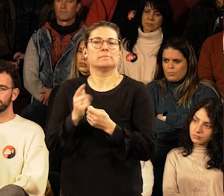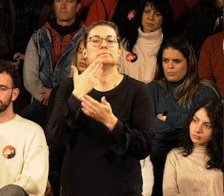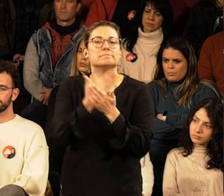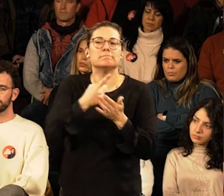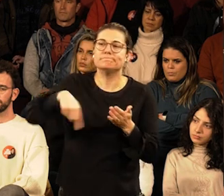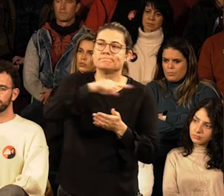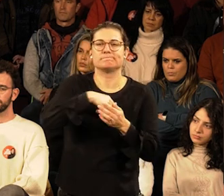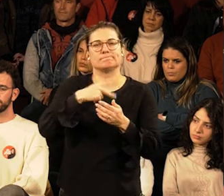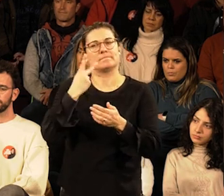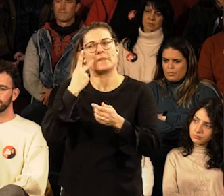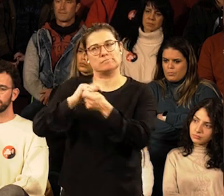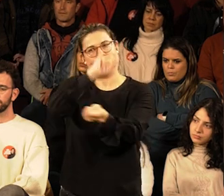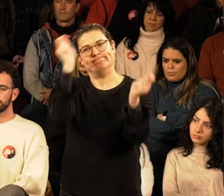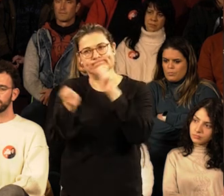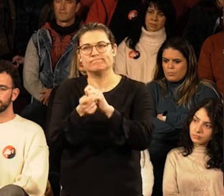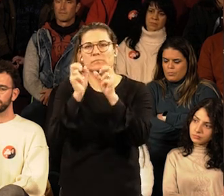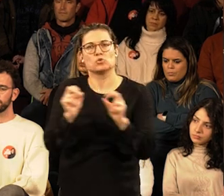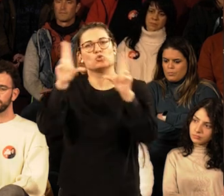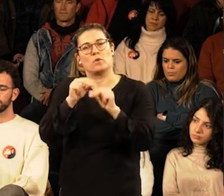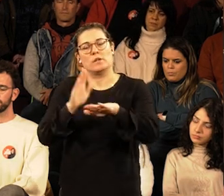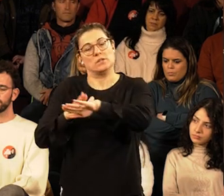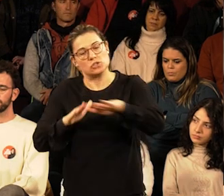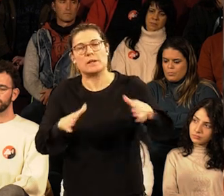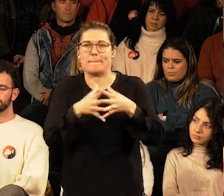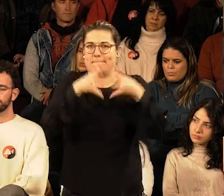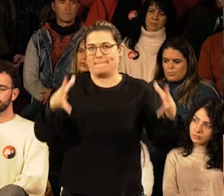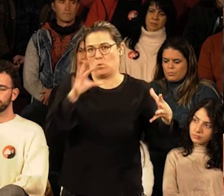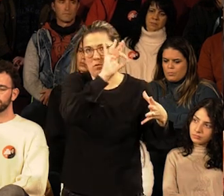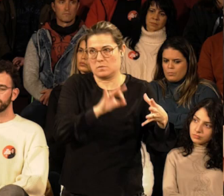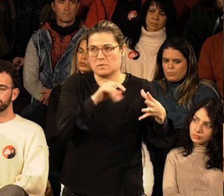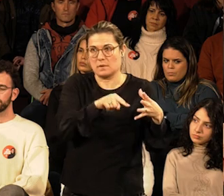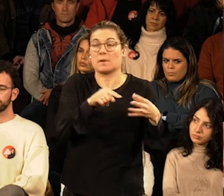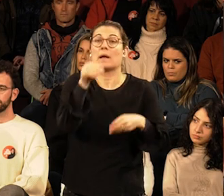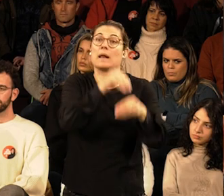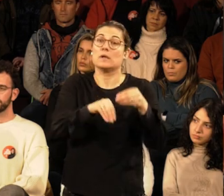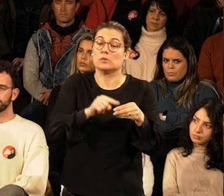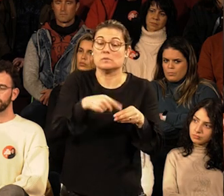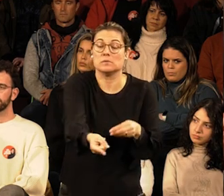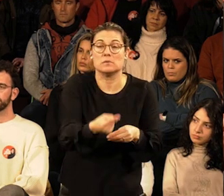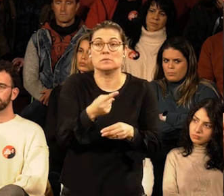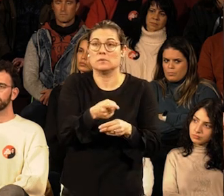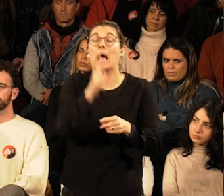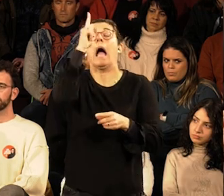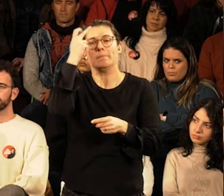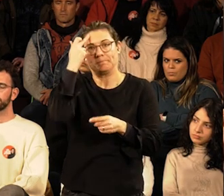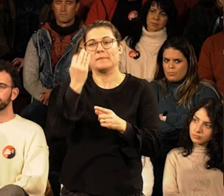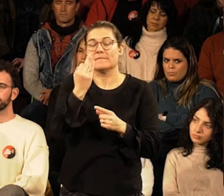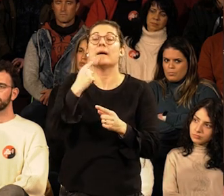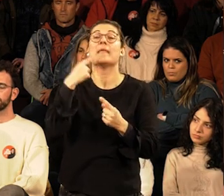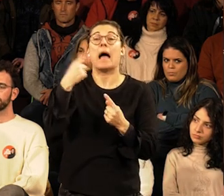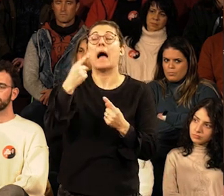virar a página numa nova maioria de esquerda que saia destas eleições há três